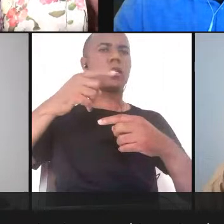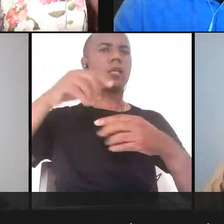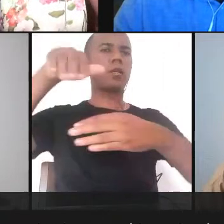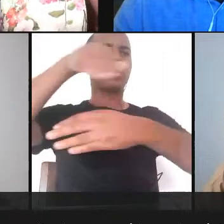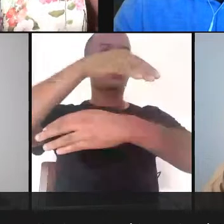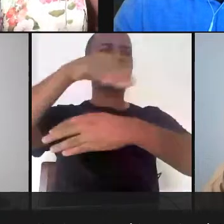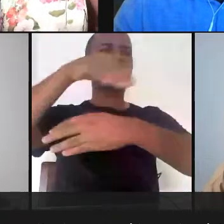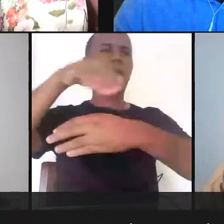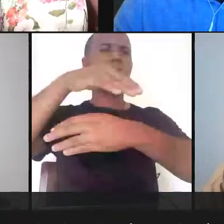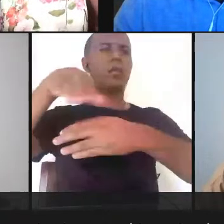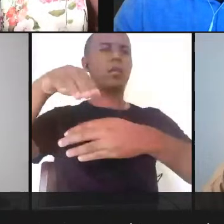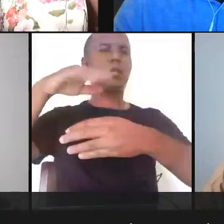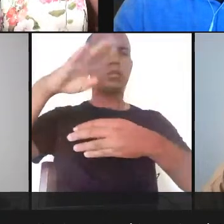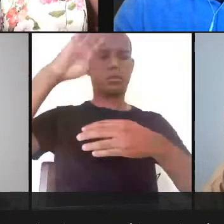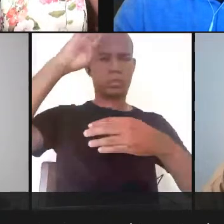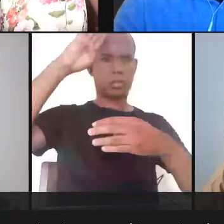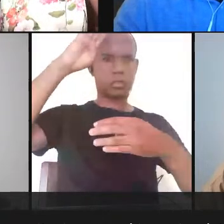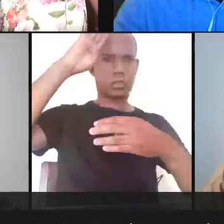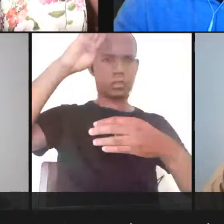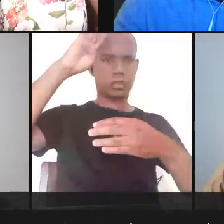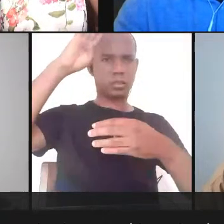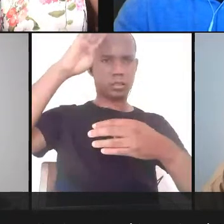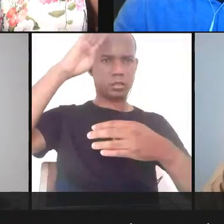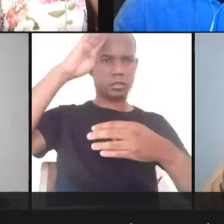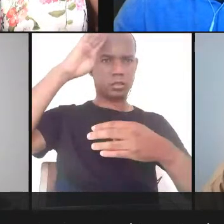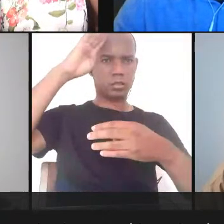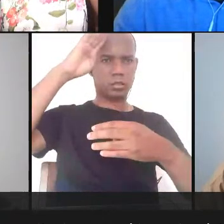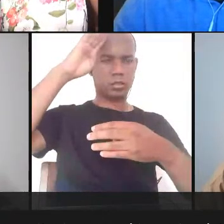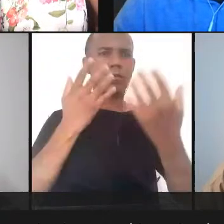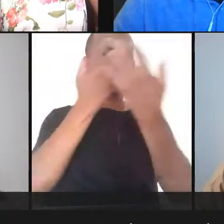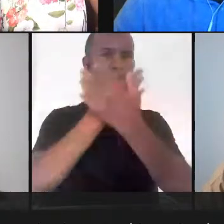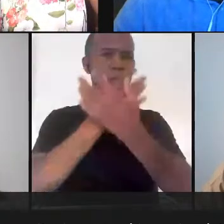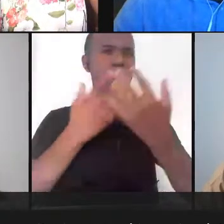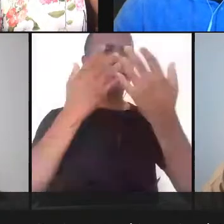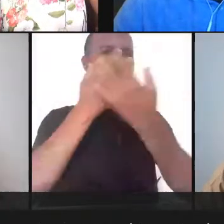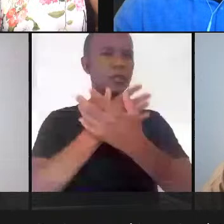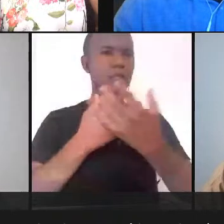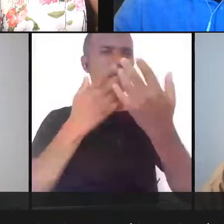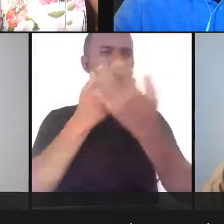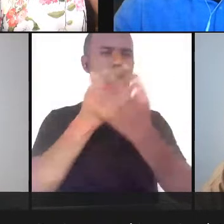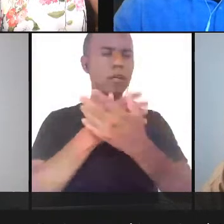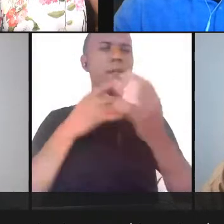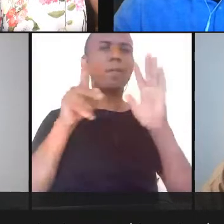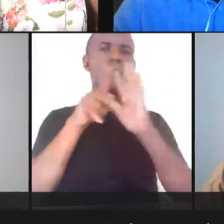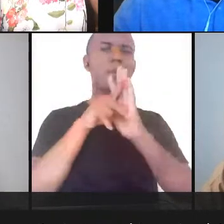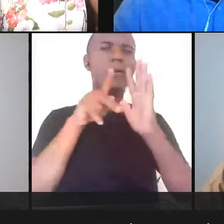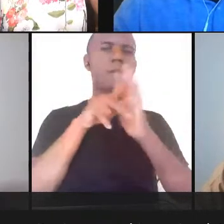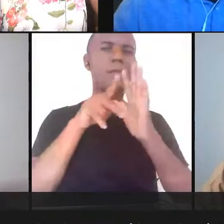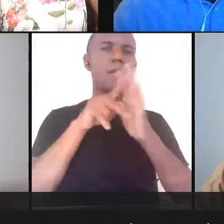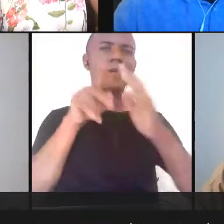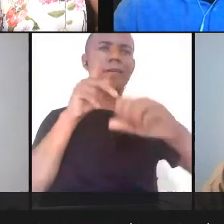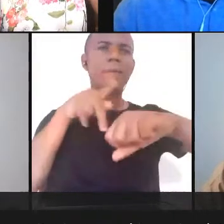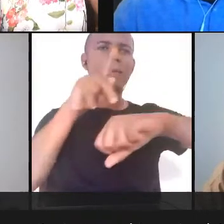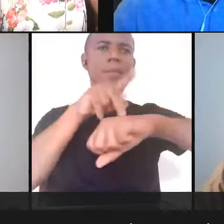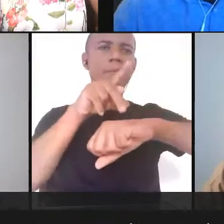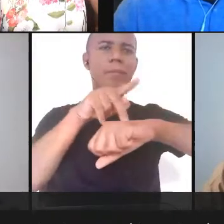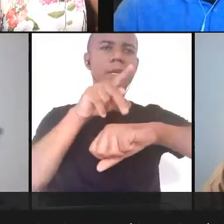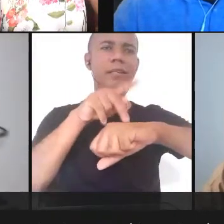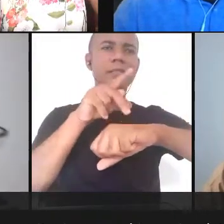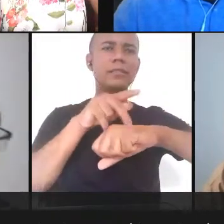turra, ganhar, turra. Eu era miúdo, tinha 5, 6 anos, mas ali começa a minha consciência